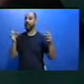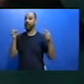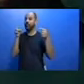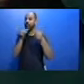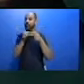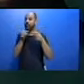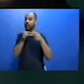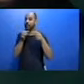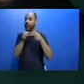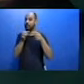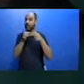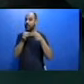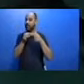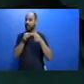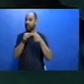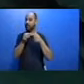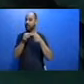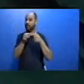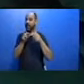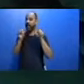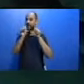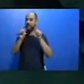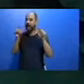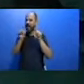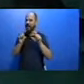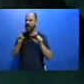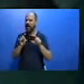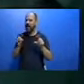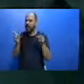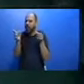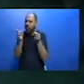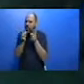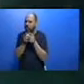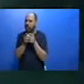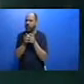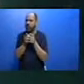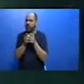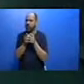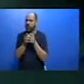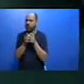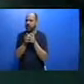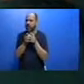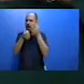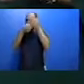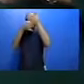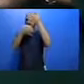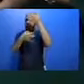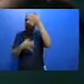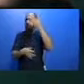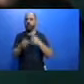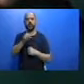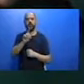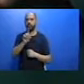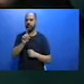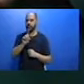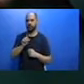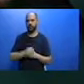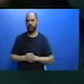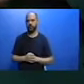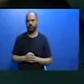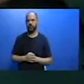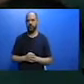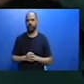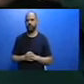em frases curtas e objetiva não escreve se muito os